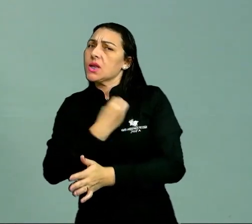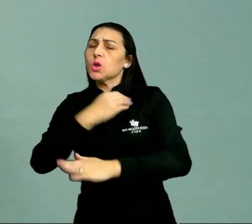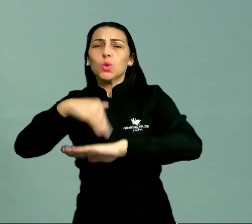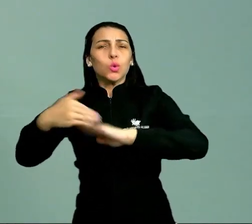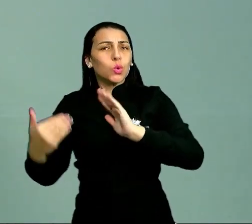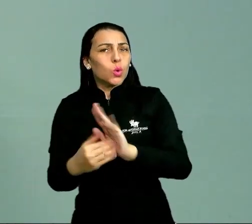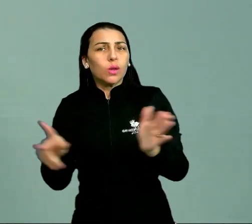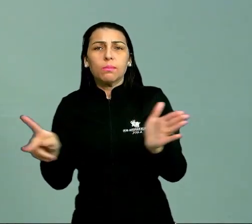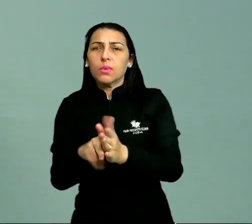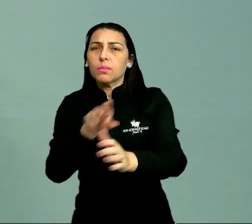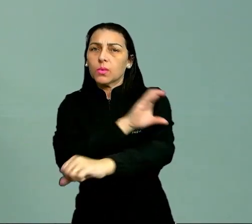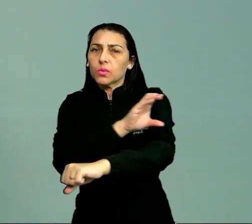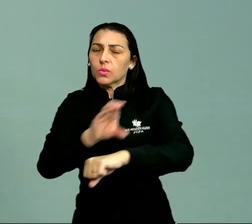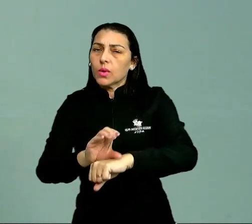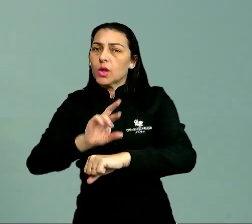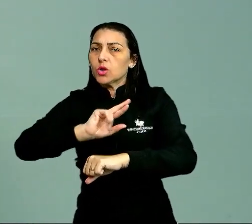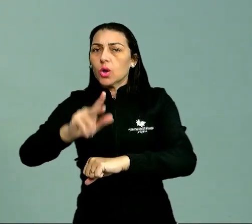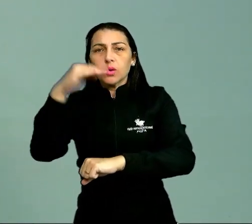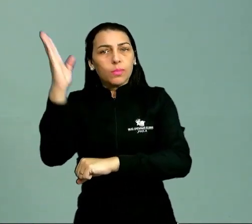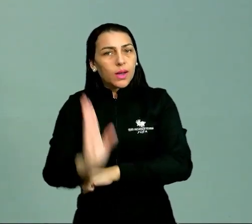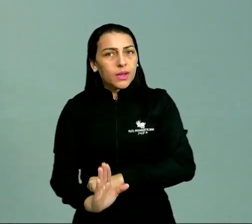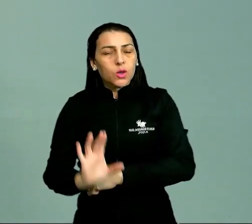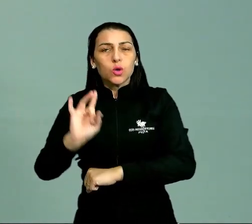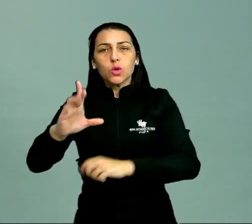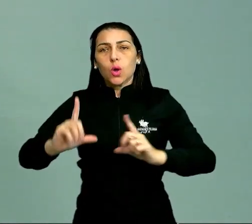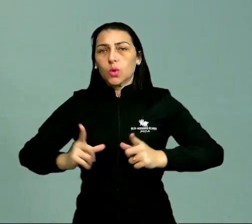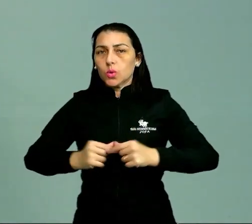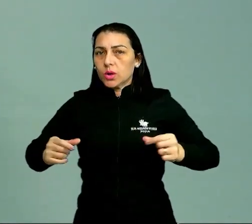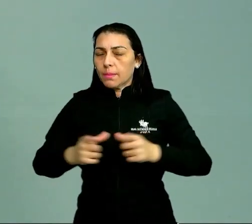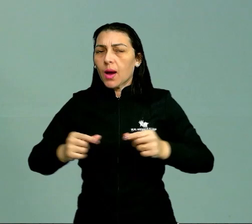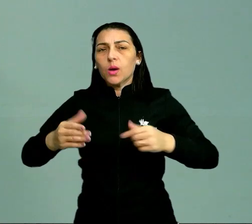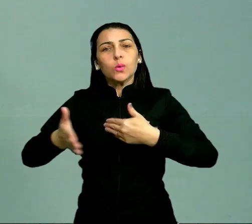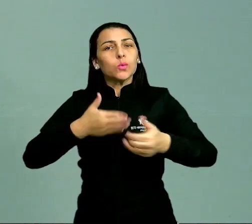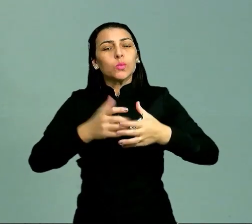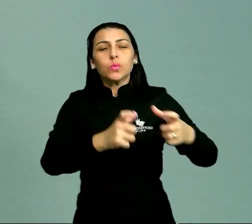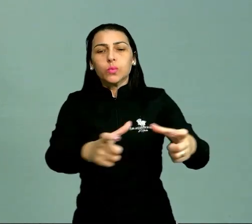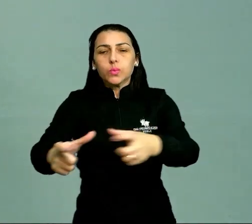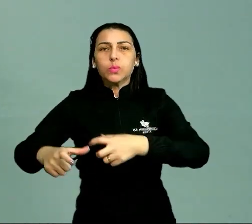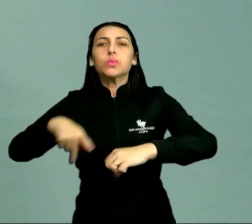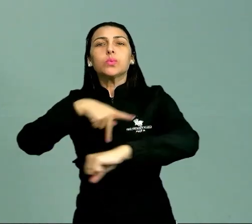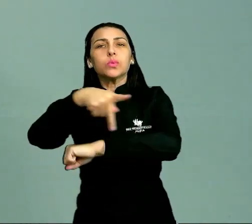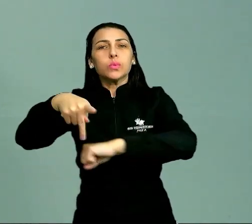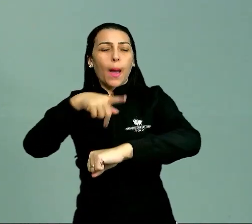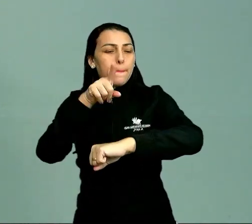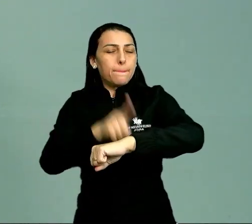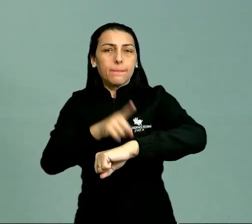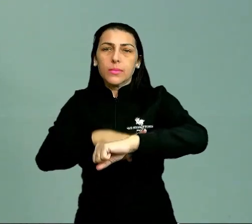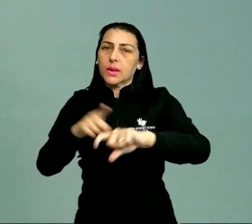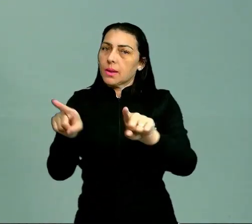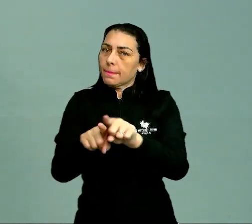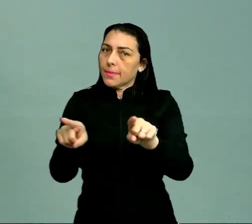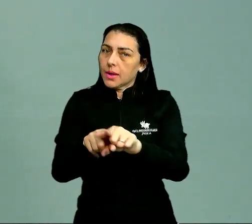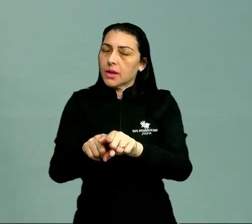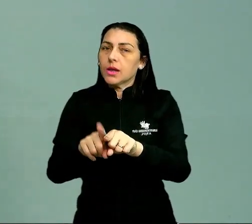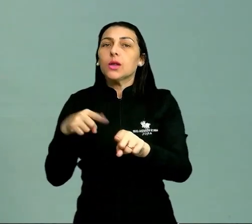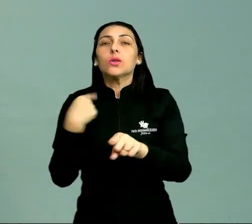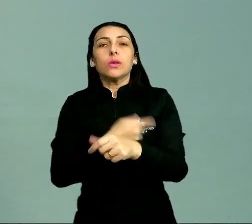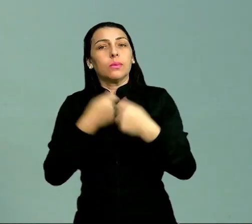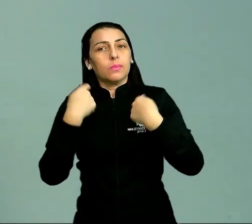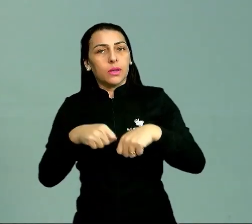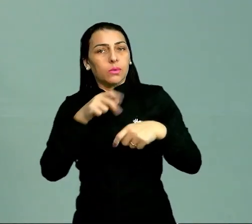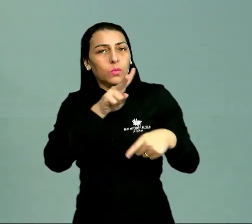toda e qualquer cultura. Não é só no Brasil, não é só no Japão. Em qualquer lugar, em qualquer época, nós